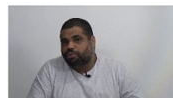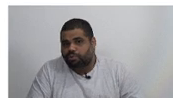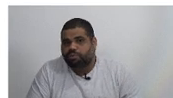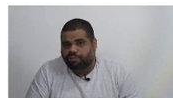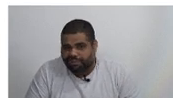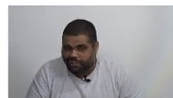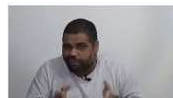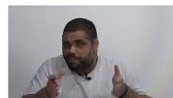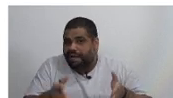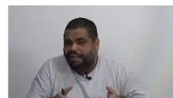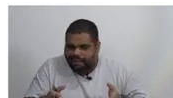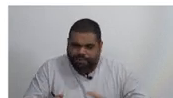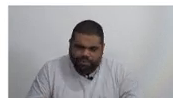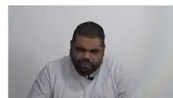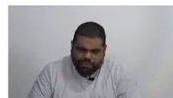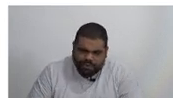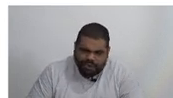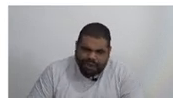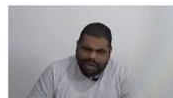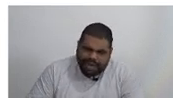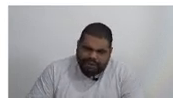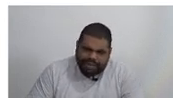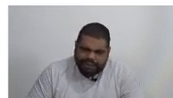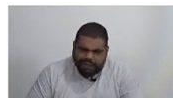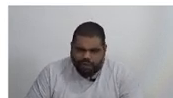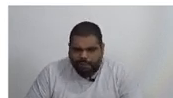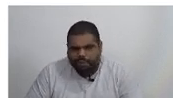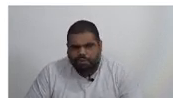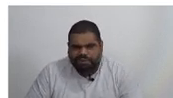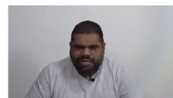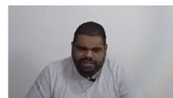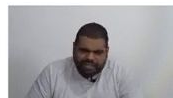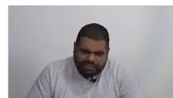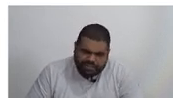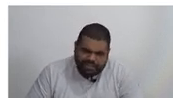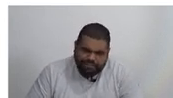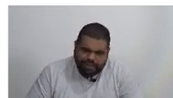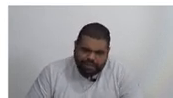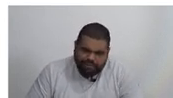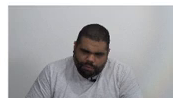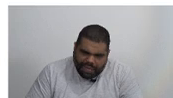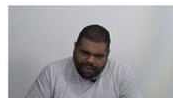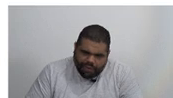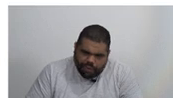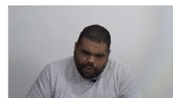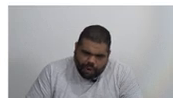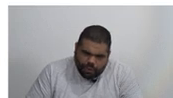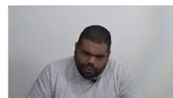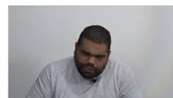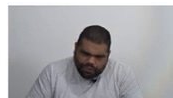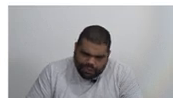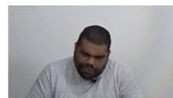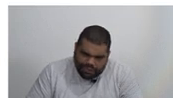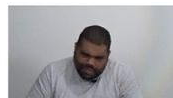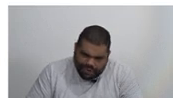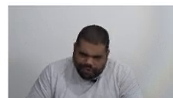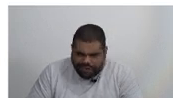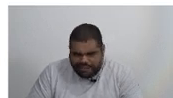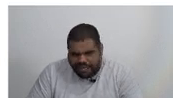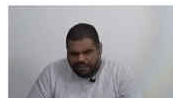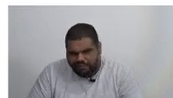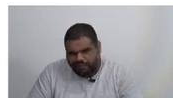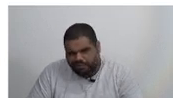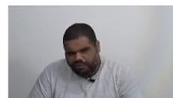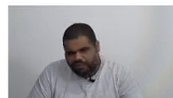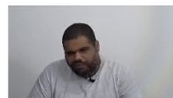um produto. Transformar ela em produto. Agora tem como encontrar as raízes. Vamos lá. Ou x é igual